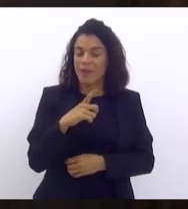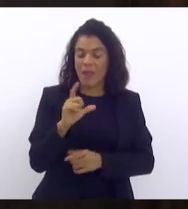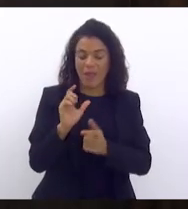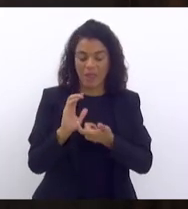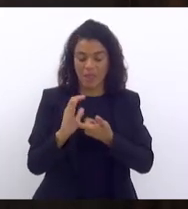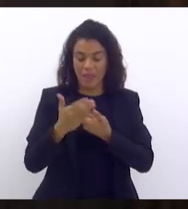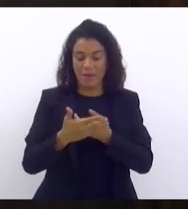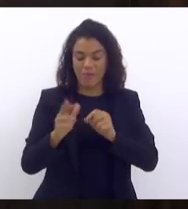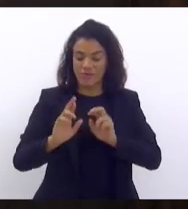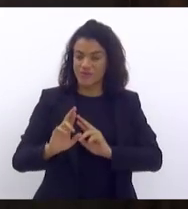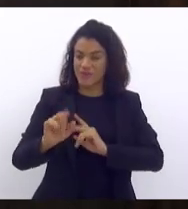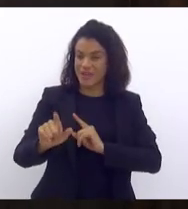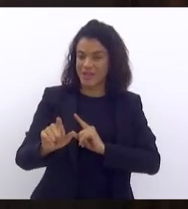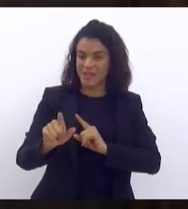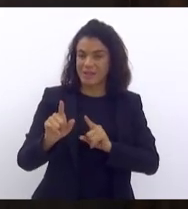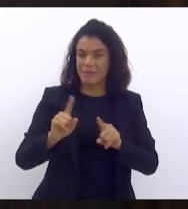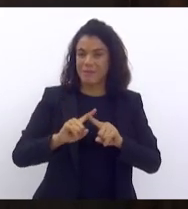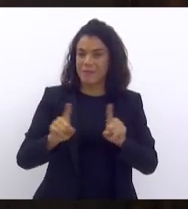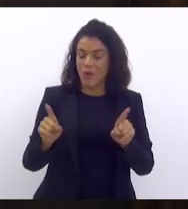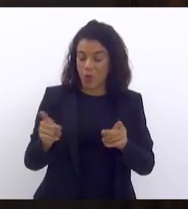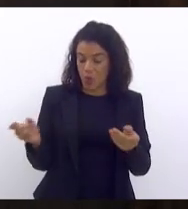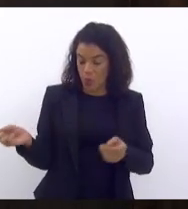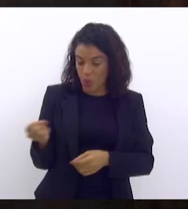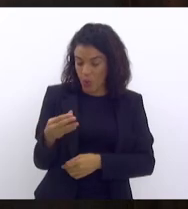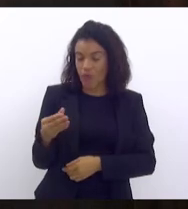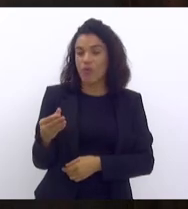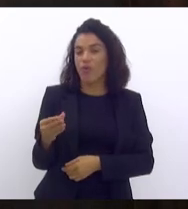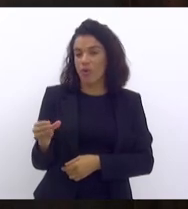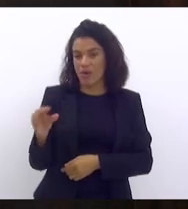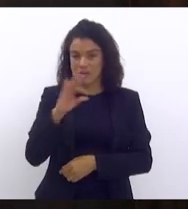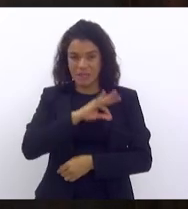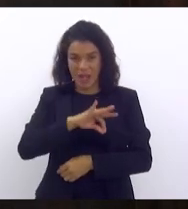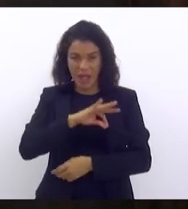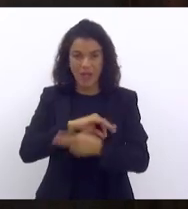Então, o de concurso mais recente recebe o piso de